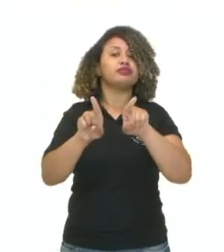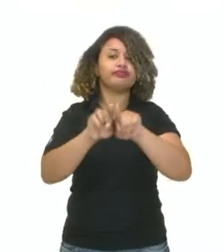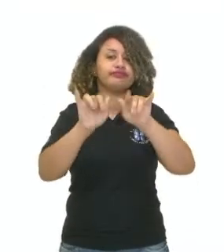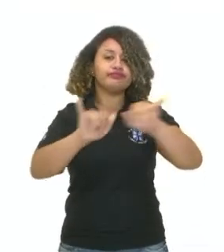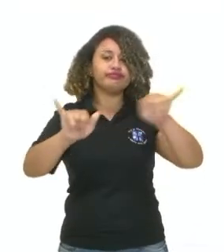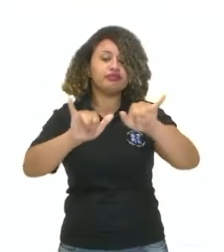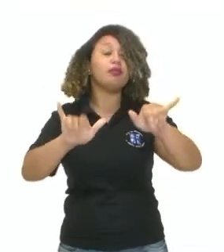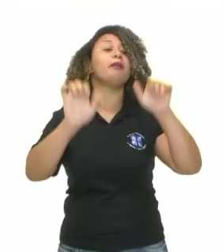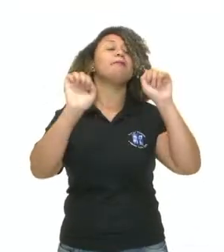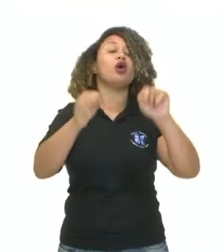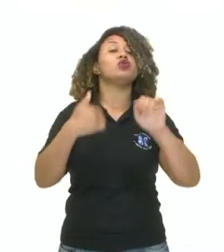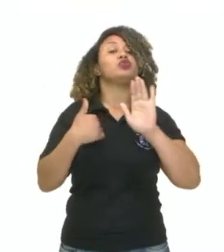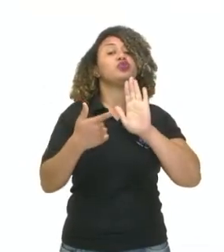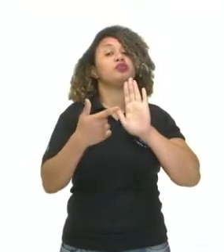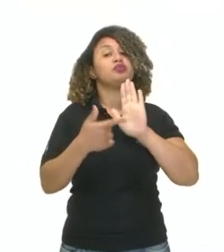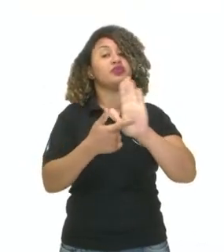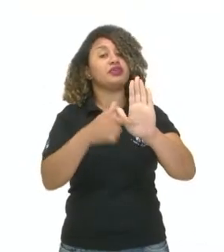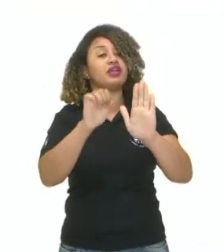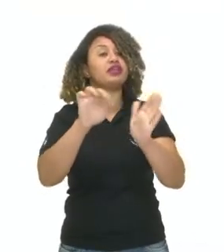sua veracidade.